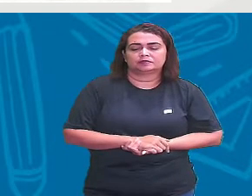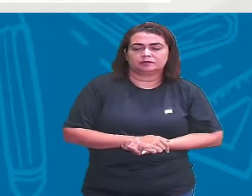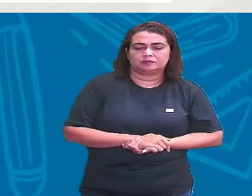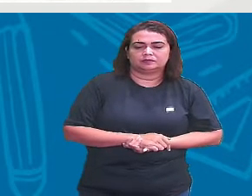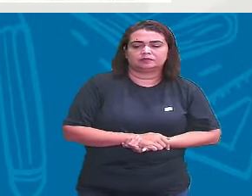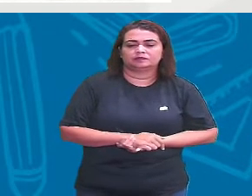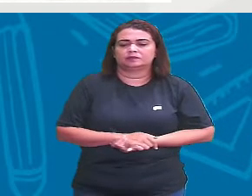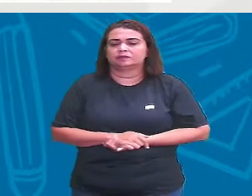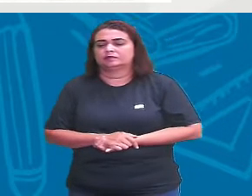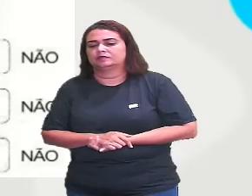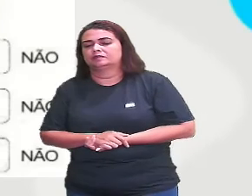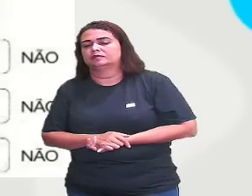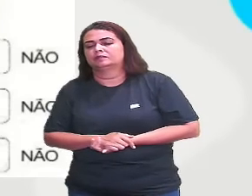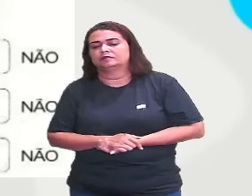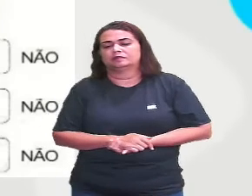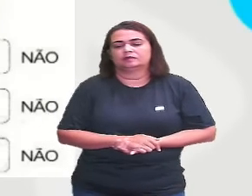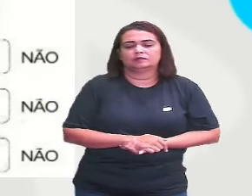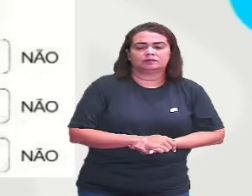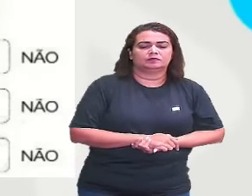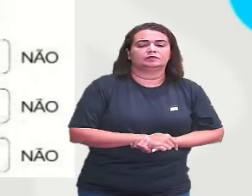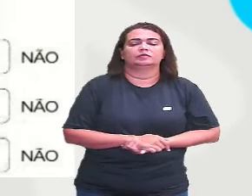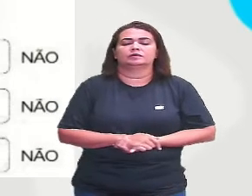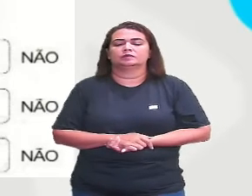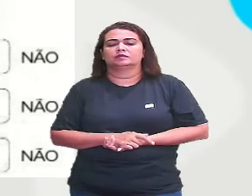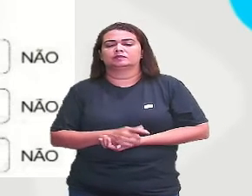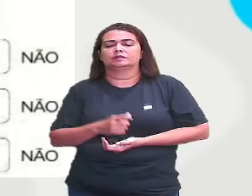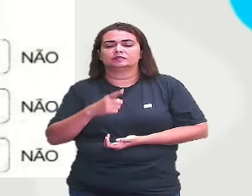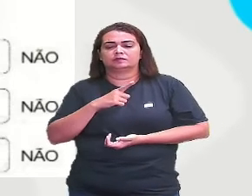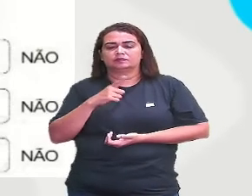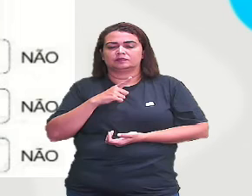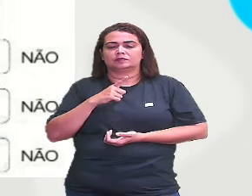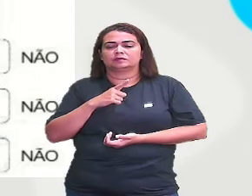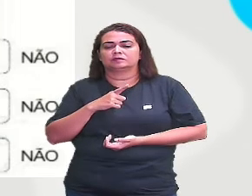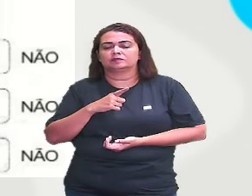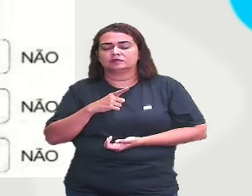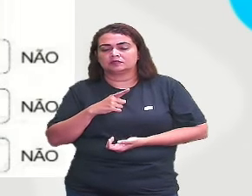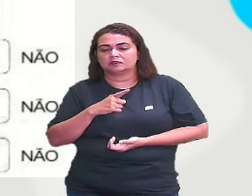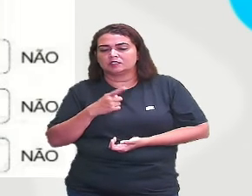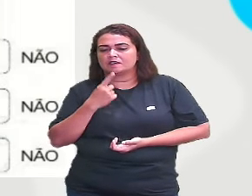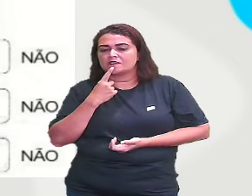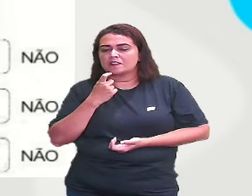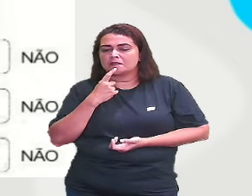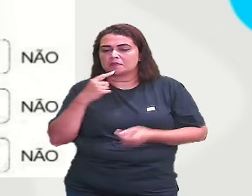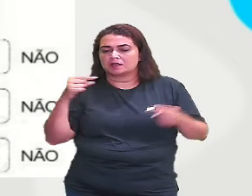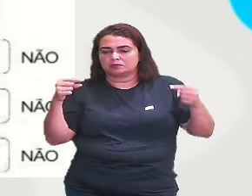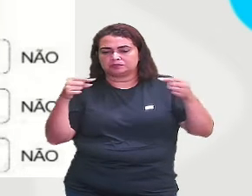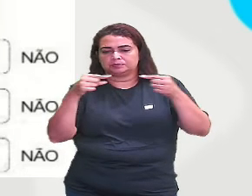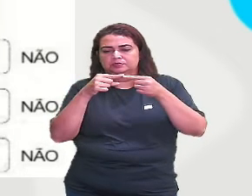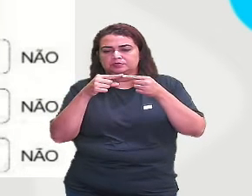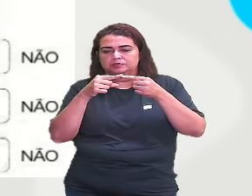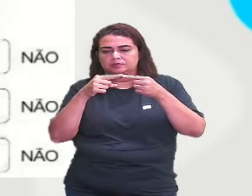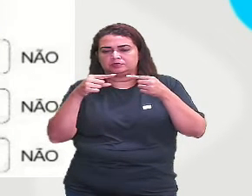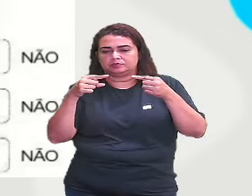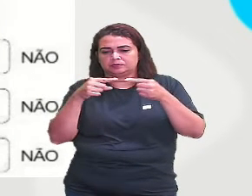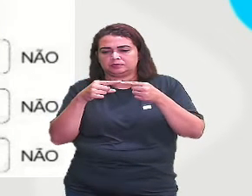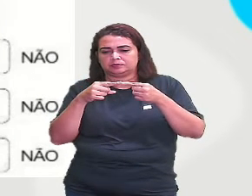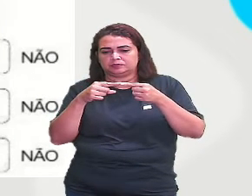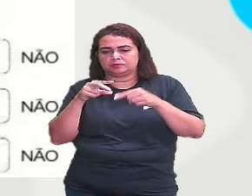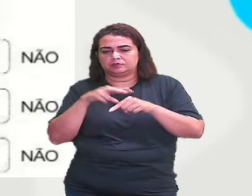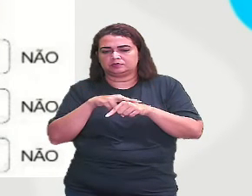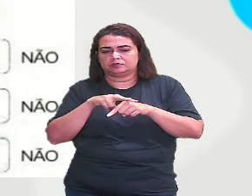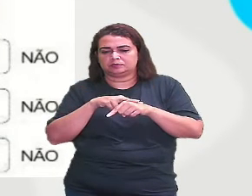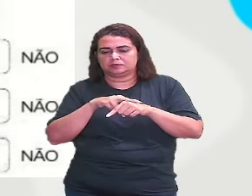bem. Tem uma criança loirinha ligada para o carrinho vermelho. outra criança que tá com a